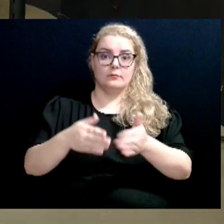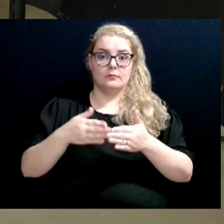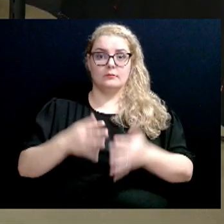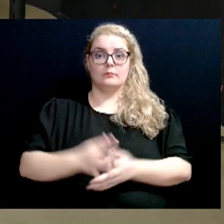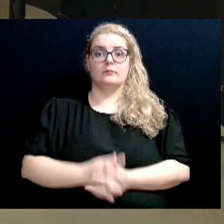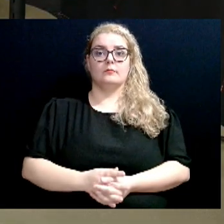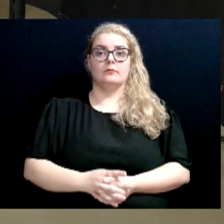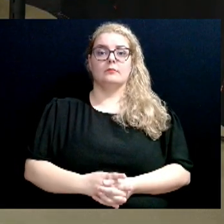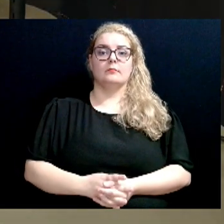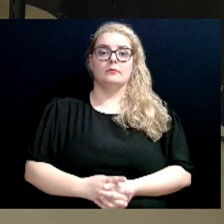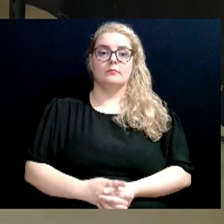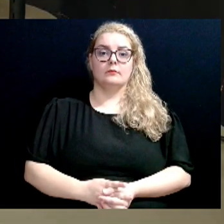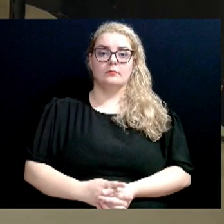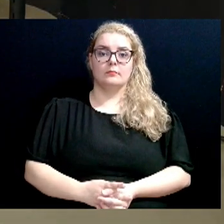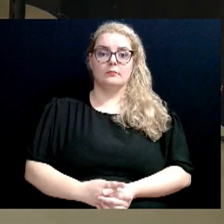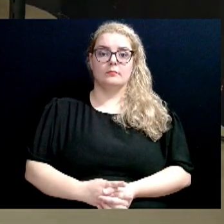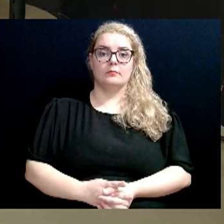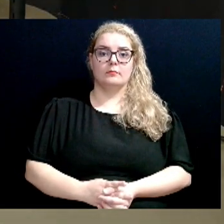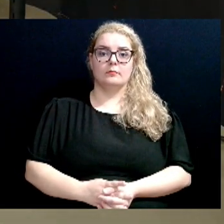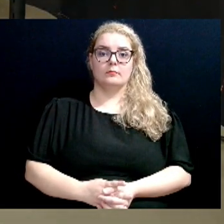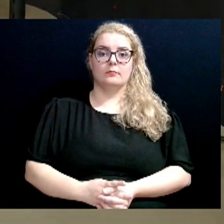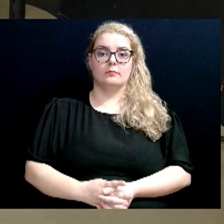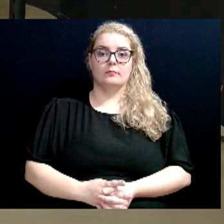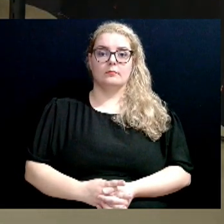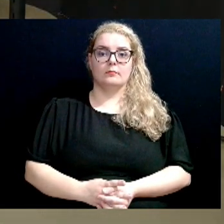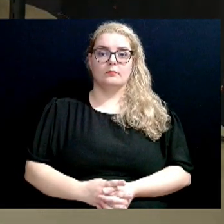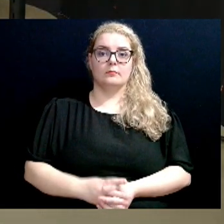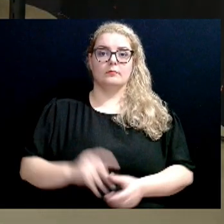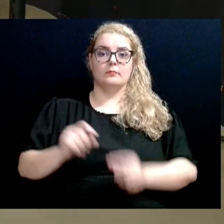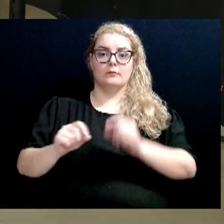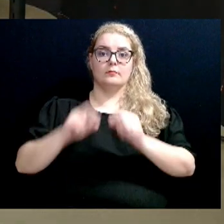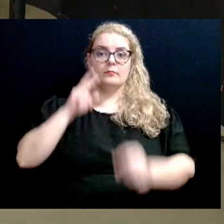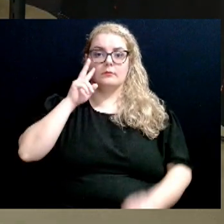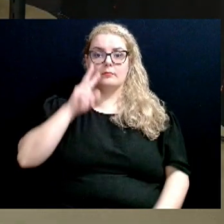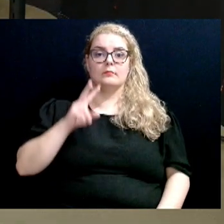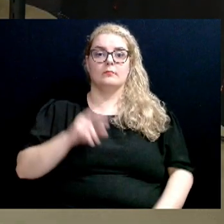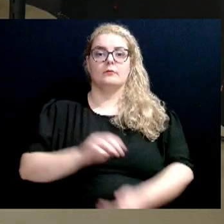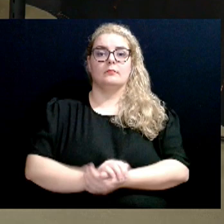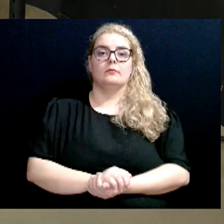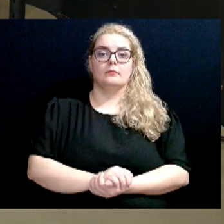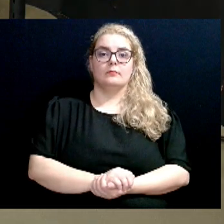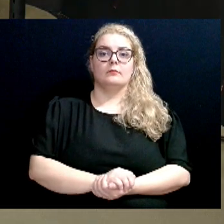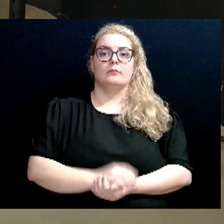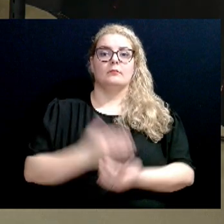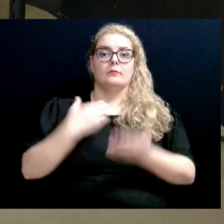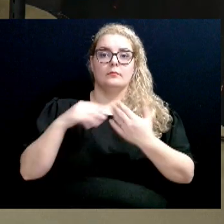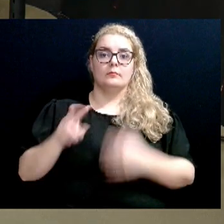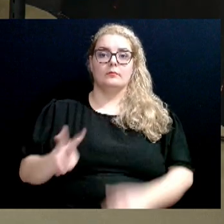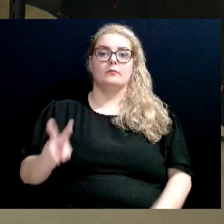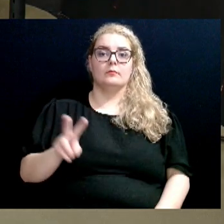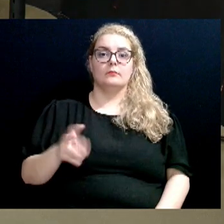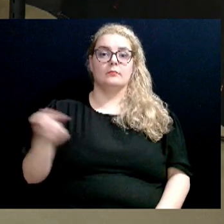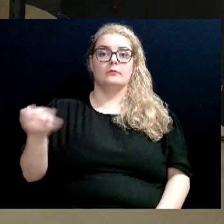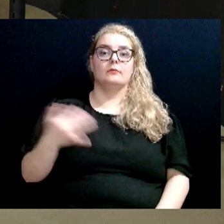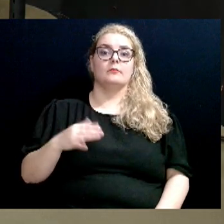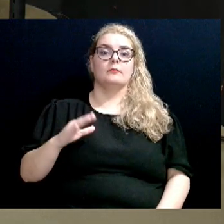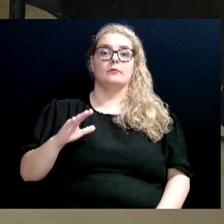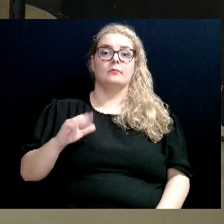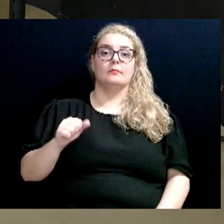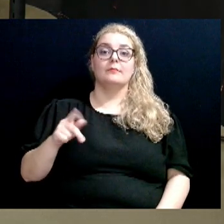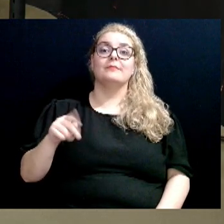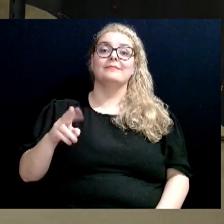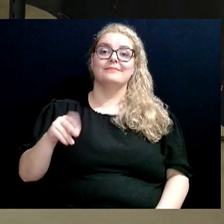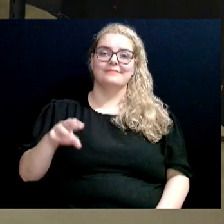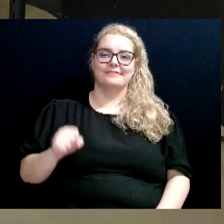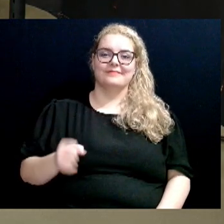gente. Vamos ver quem é que tá conosco. Estamos aqui falando das vitaminas. Quantas cápsulas você já tomou hoje, hein?